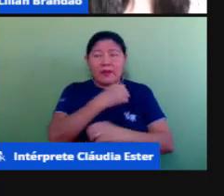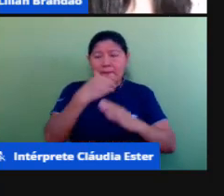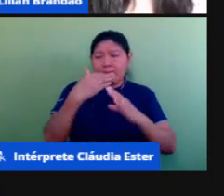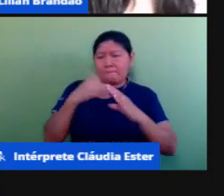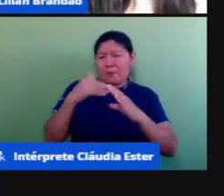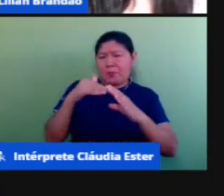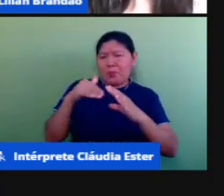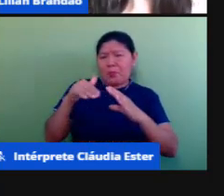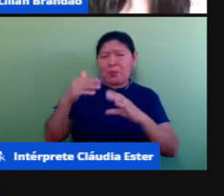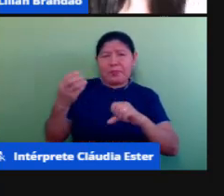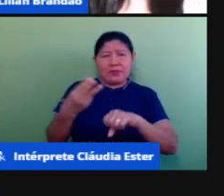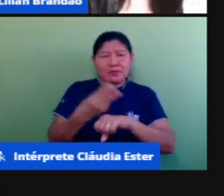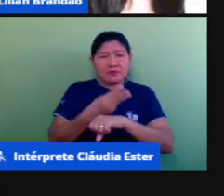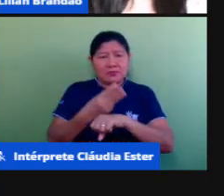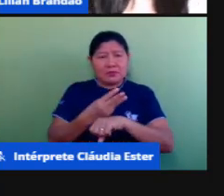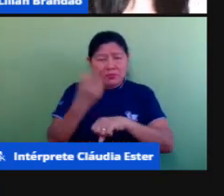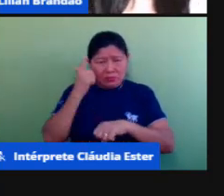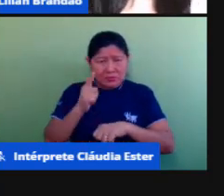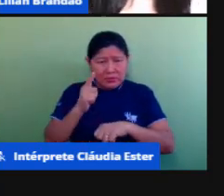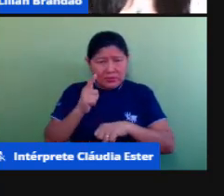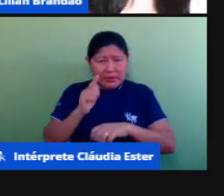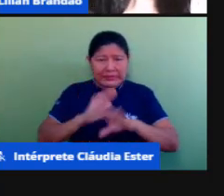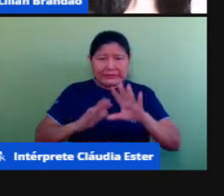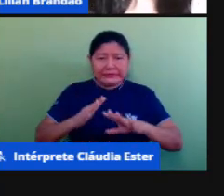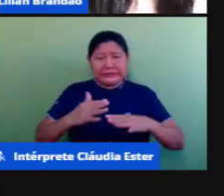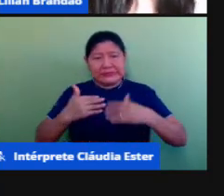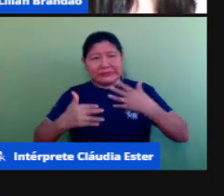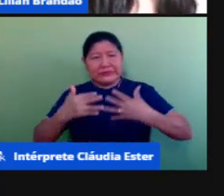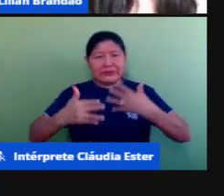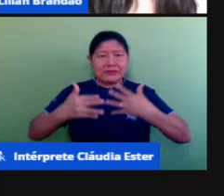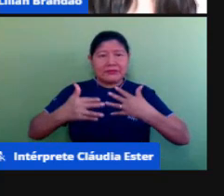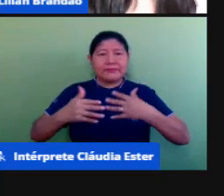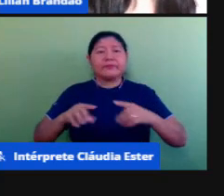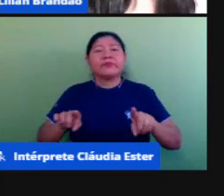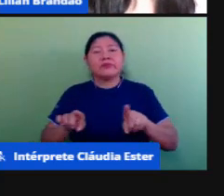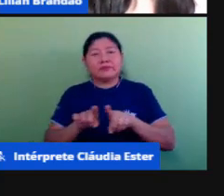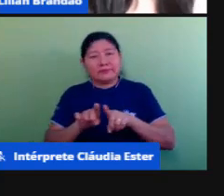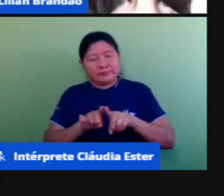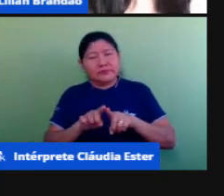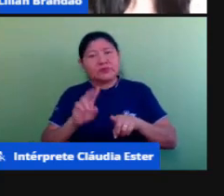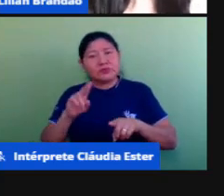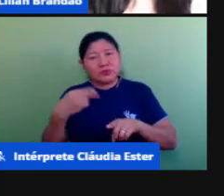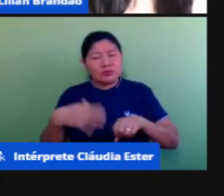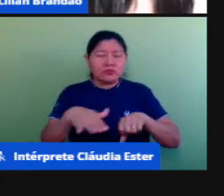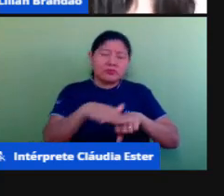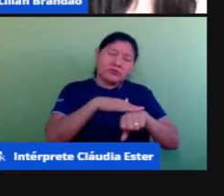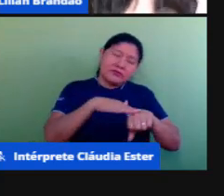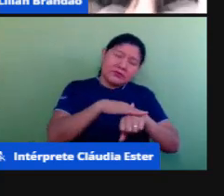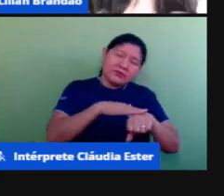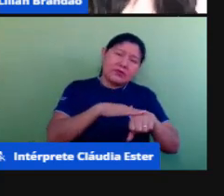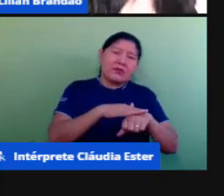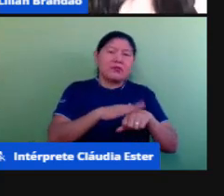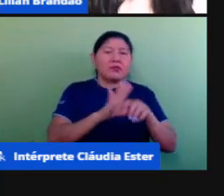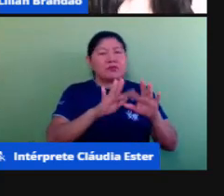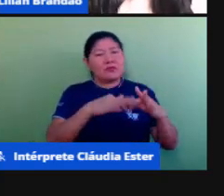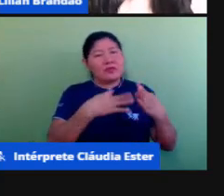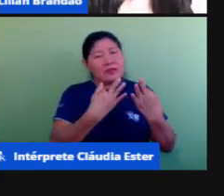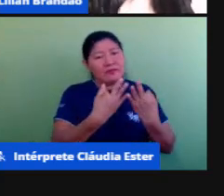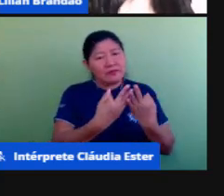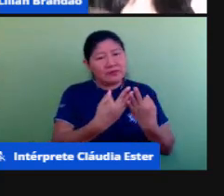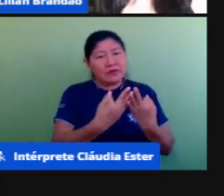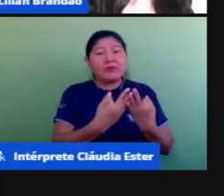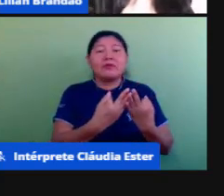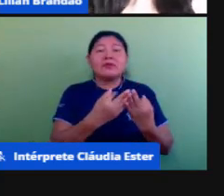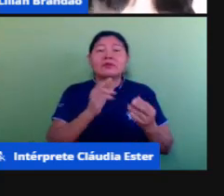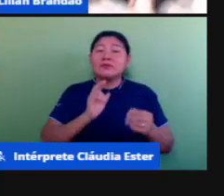sempre digo para os pais da unidade, nós precisamos entender um momento, nós precisamos elencar